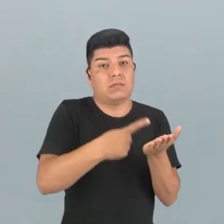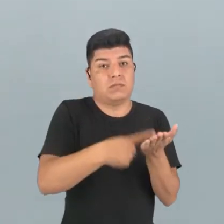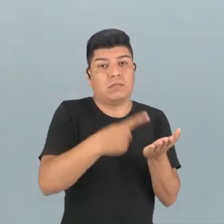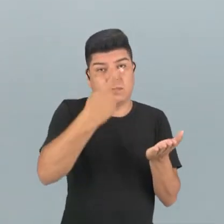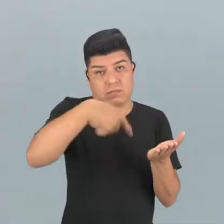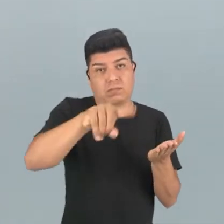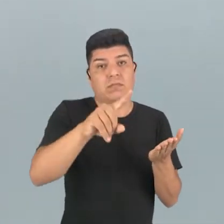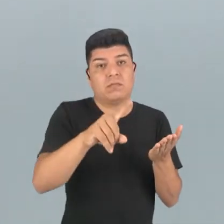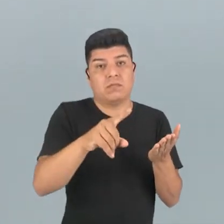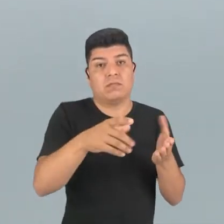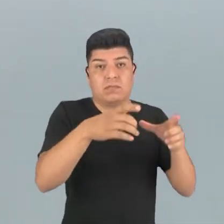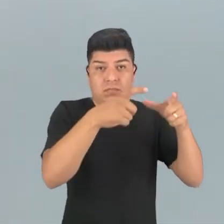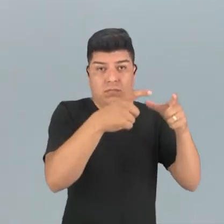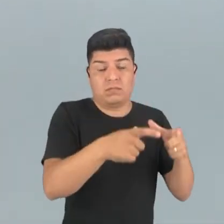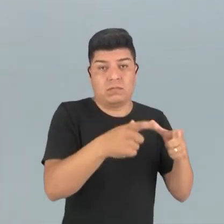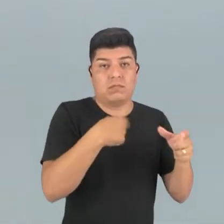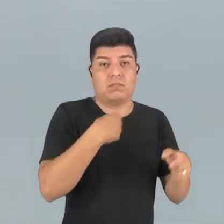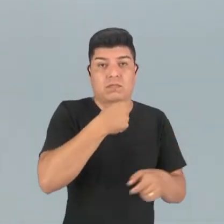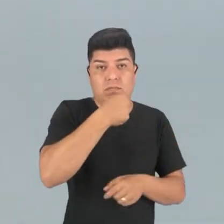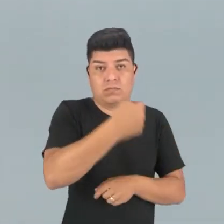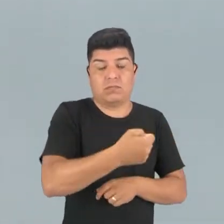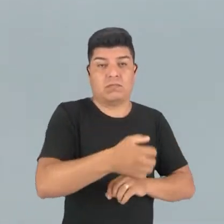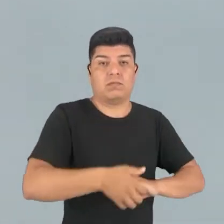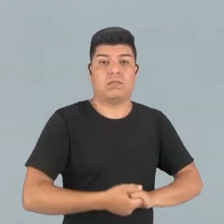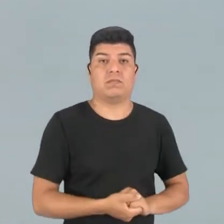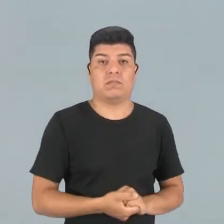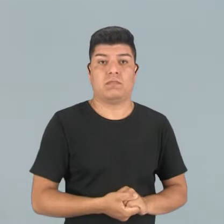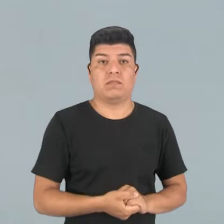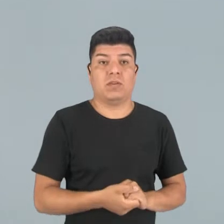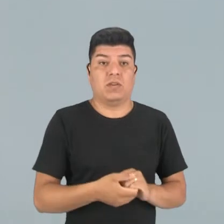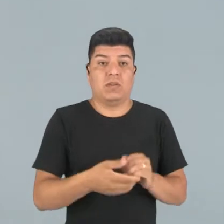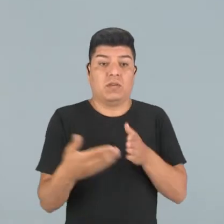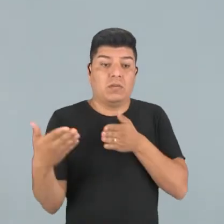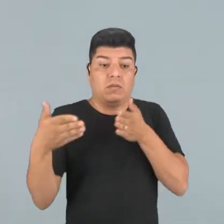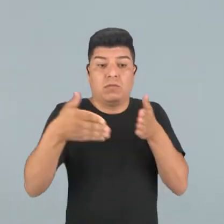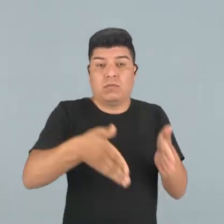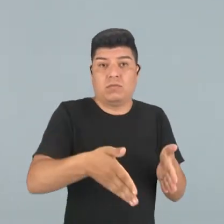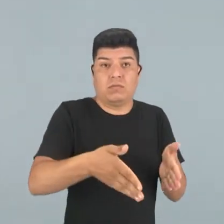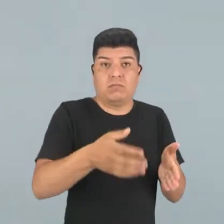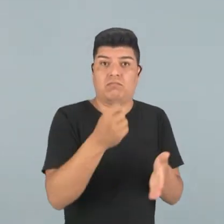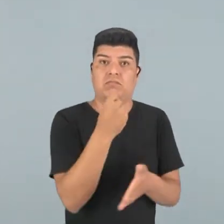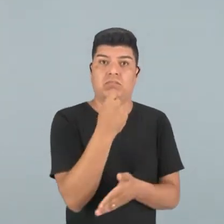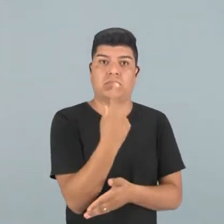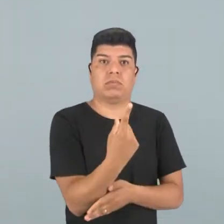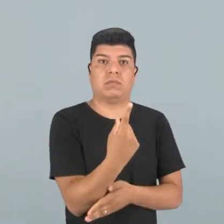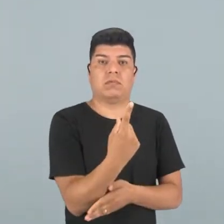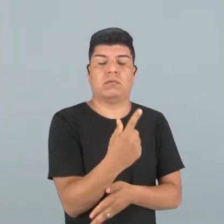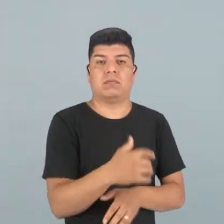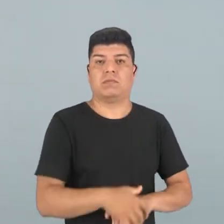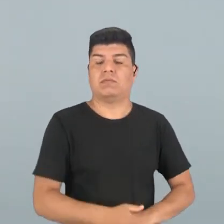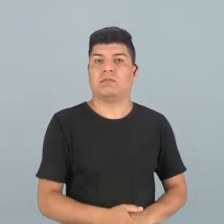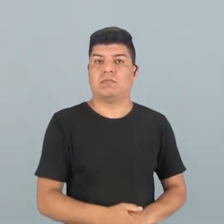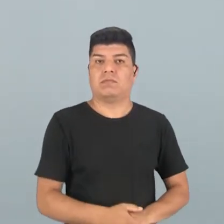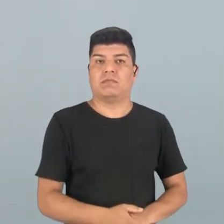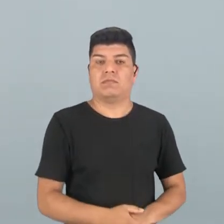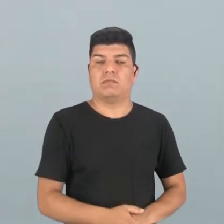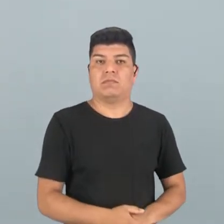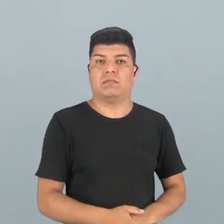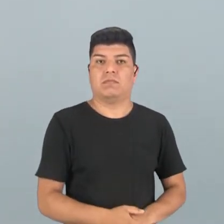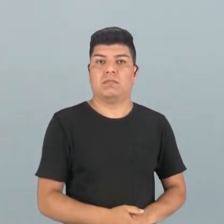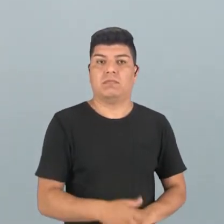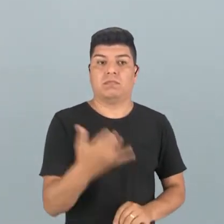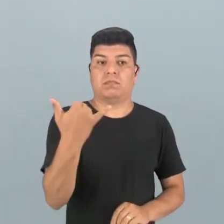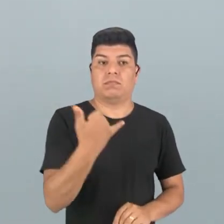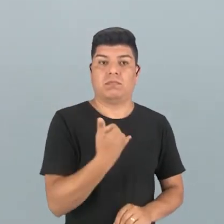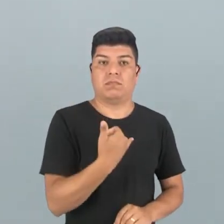nesse local para fazer uma entrevista. E quando eu cheguei lá, para minha surpresa, me